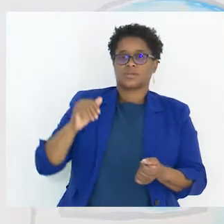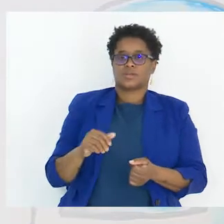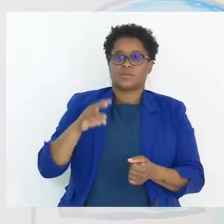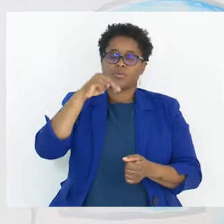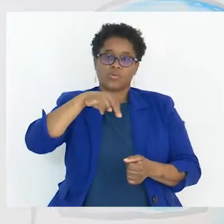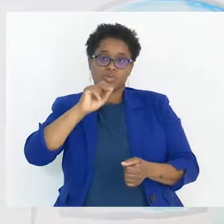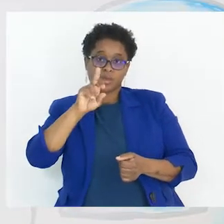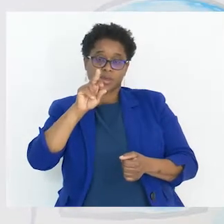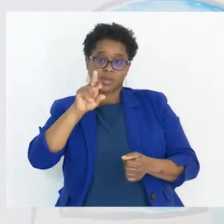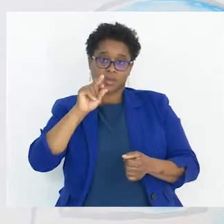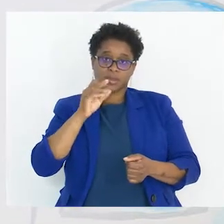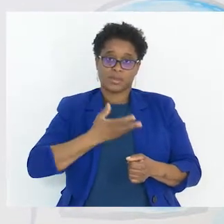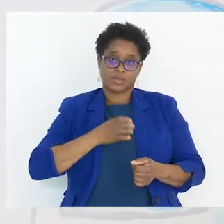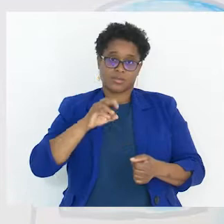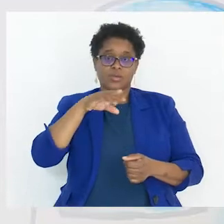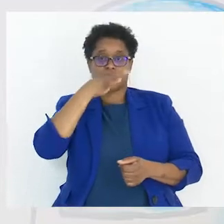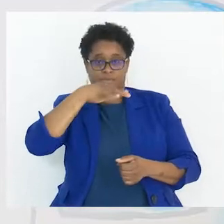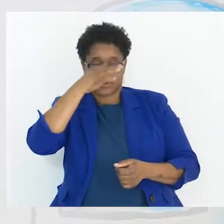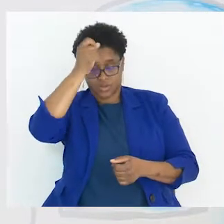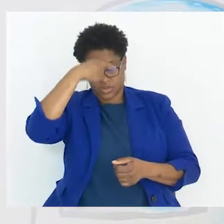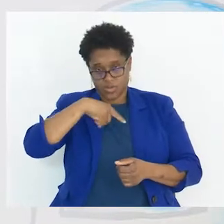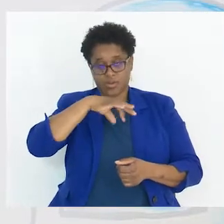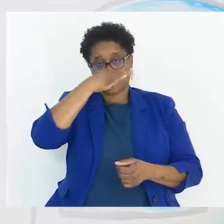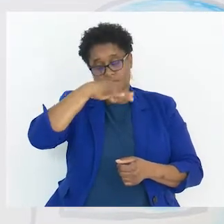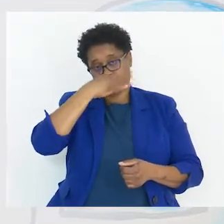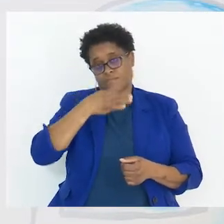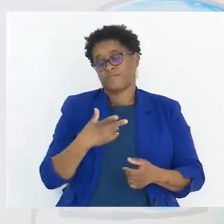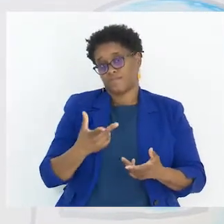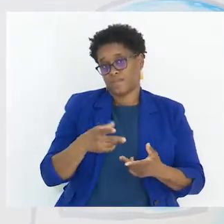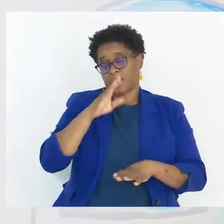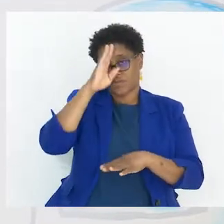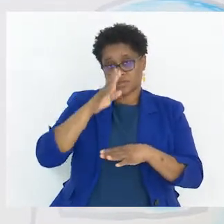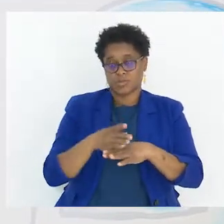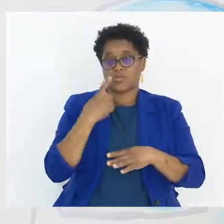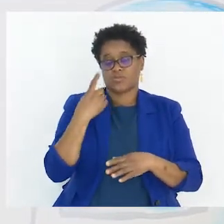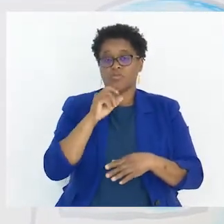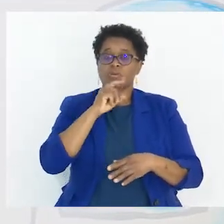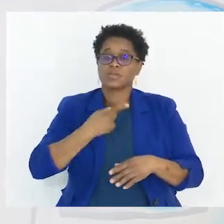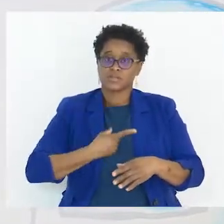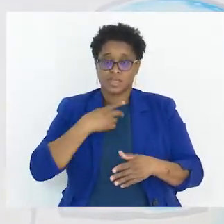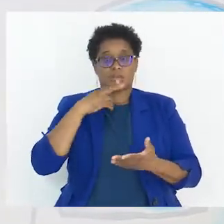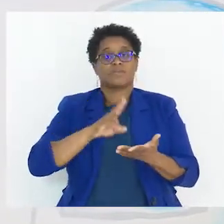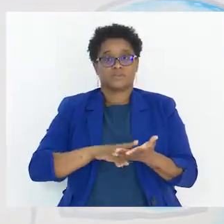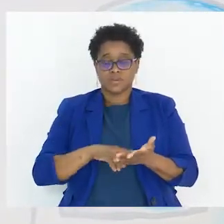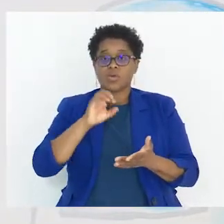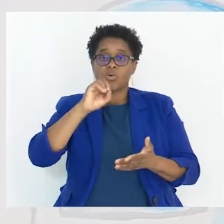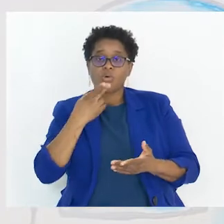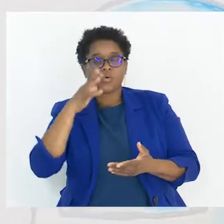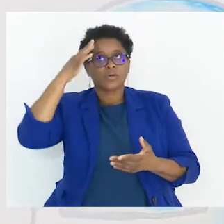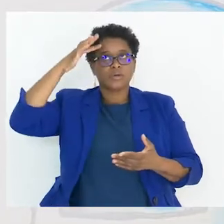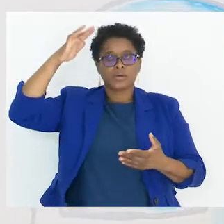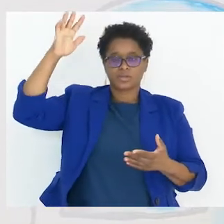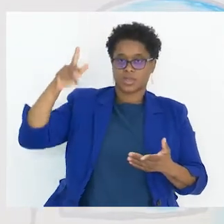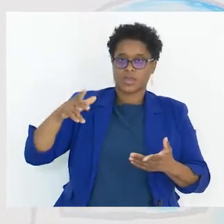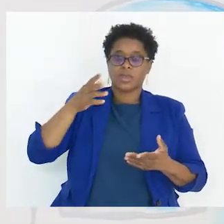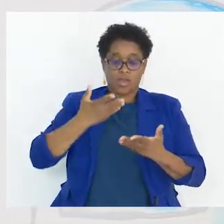O narrador é quem conta a história, não é? Ele relata um acontecimento que pode ser real ou imaginário. Então